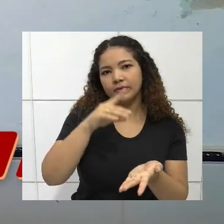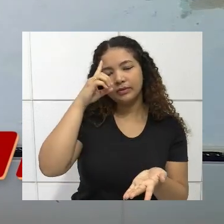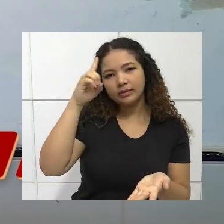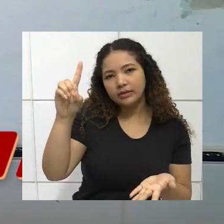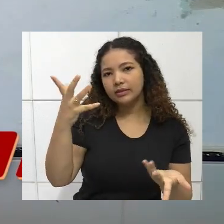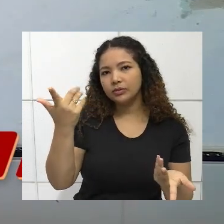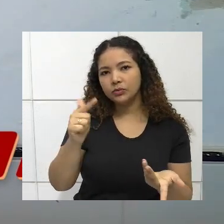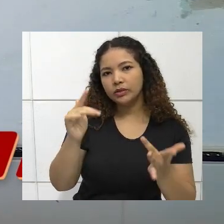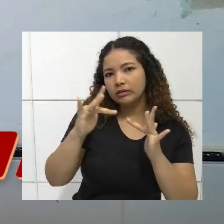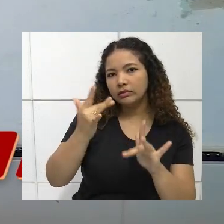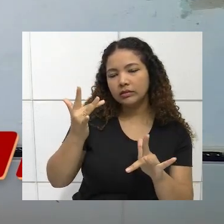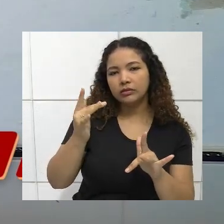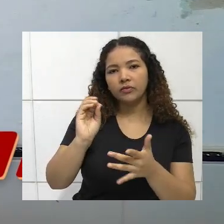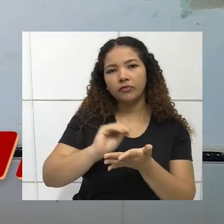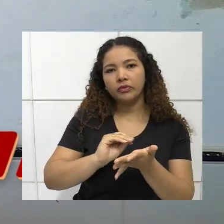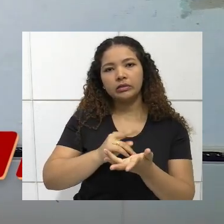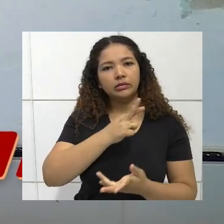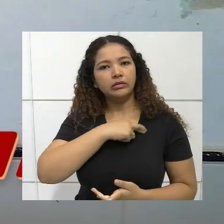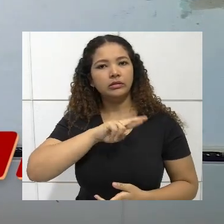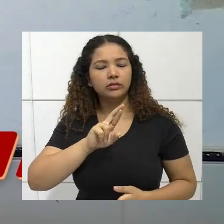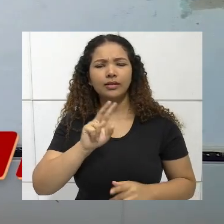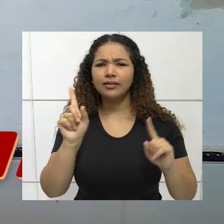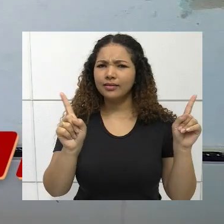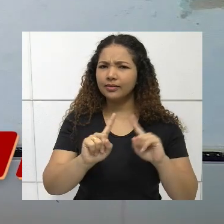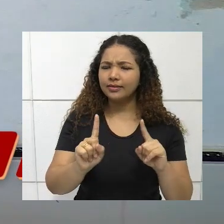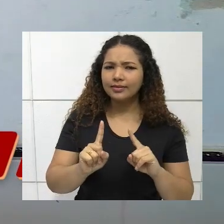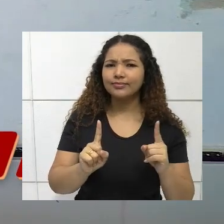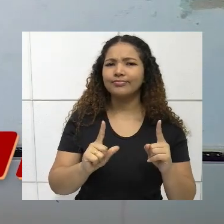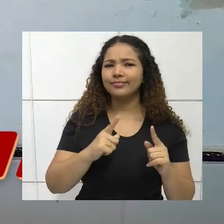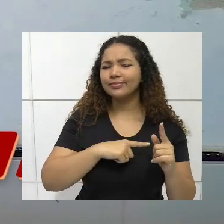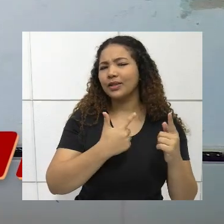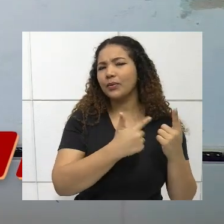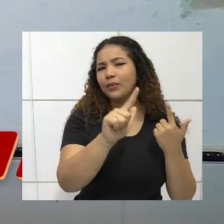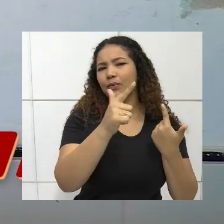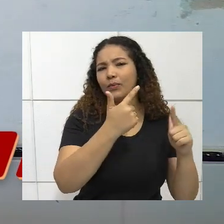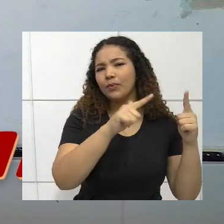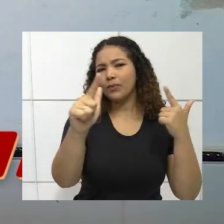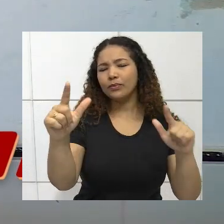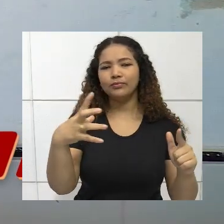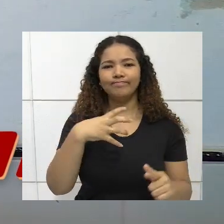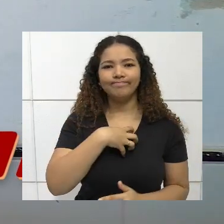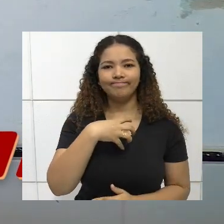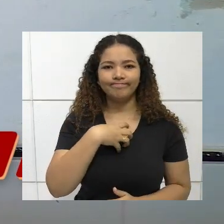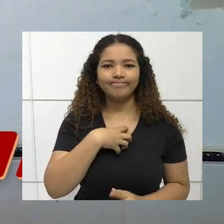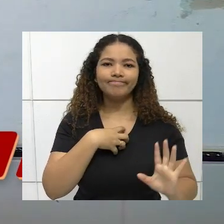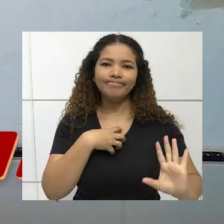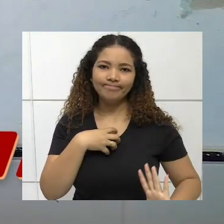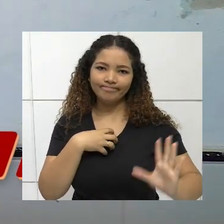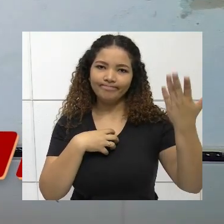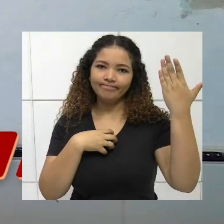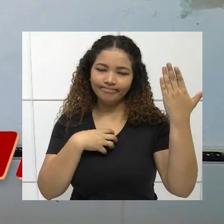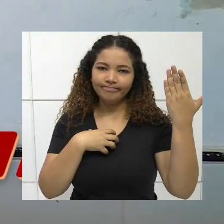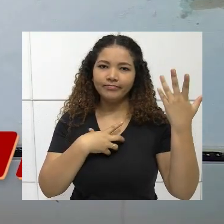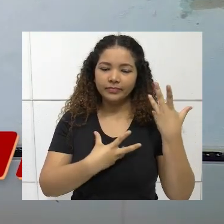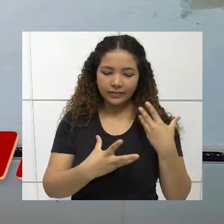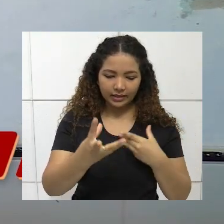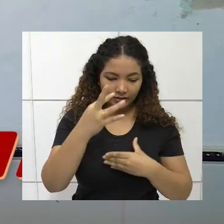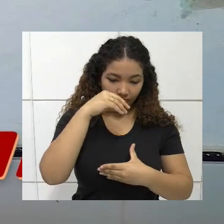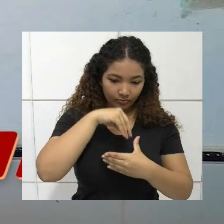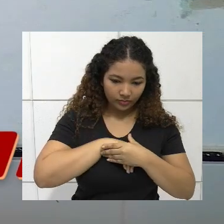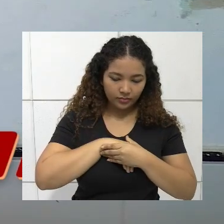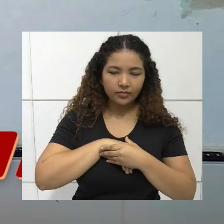ou a falta de uma religião ou a falta de, enfim, de alguma coisa específica. A coisa é